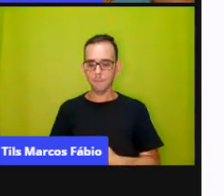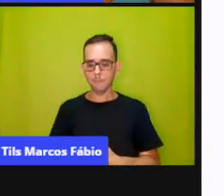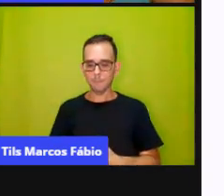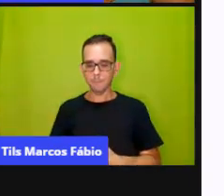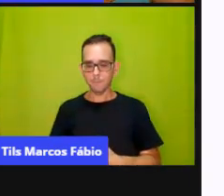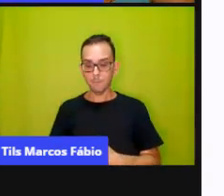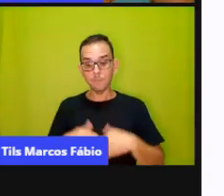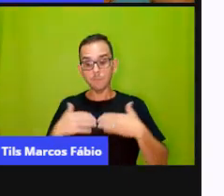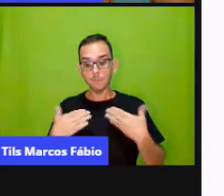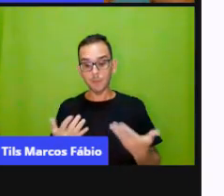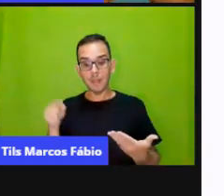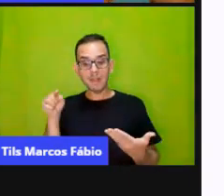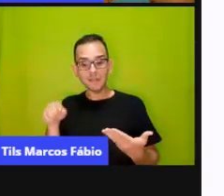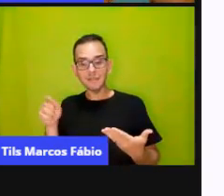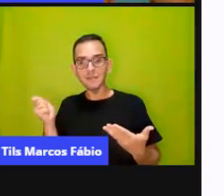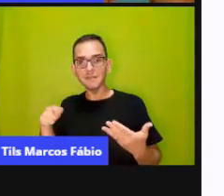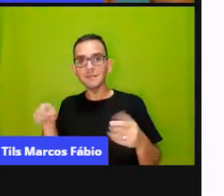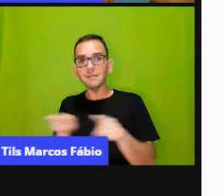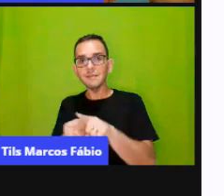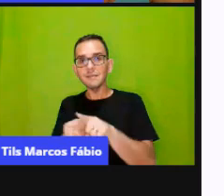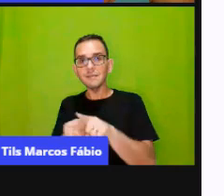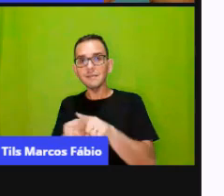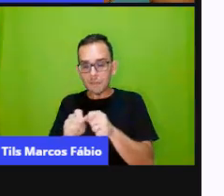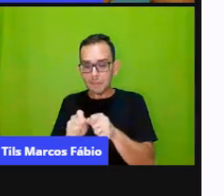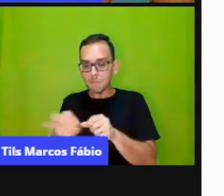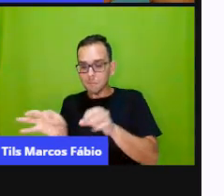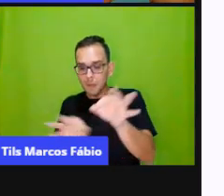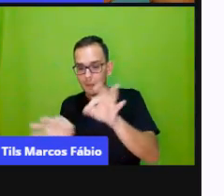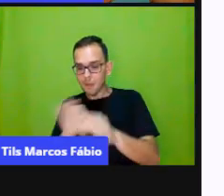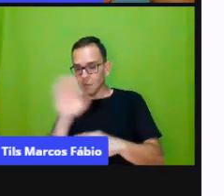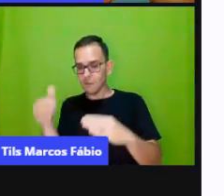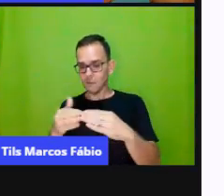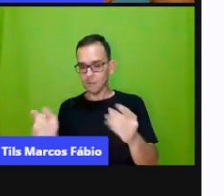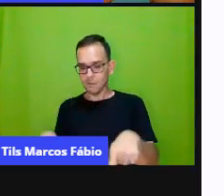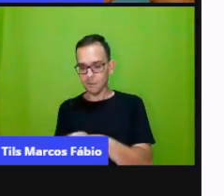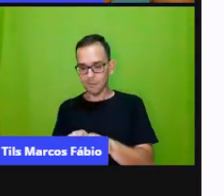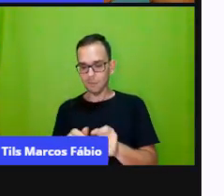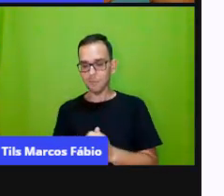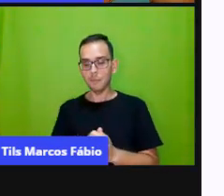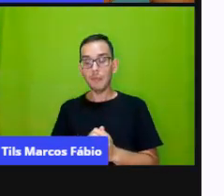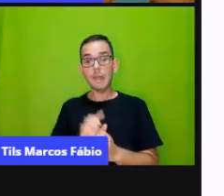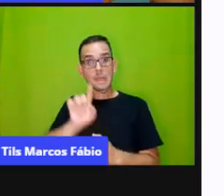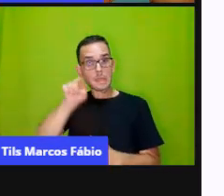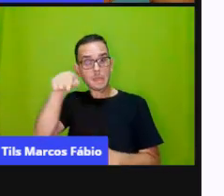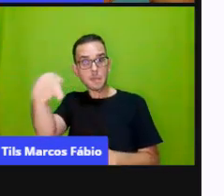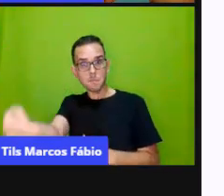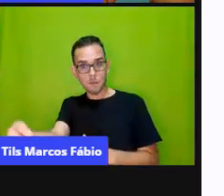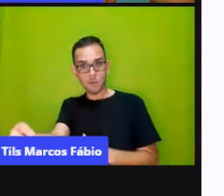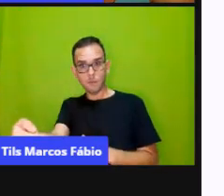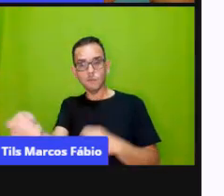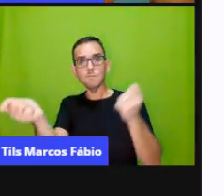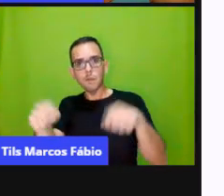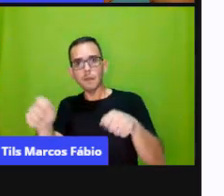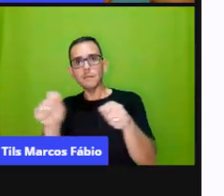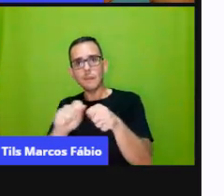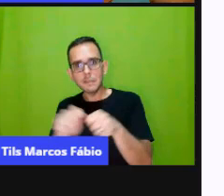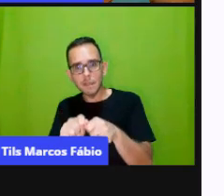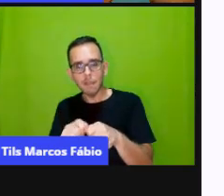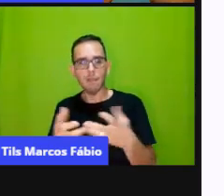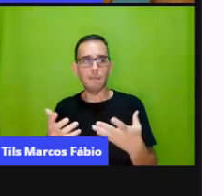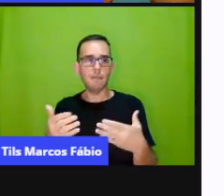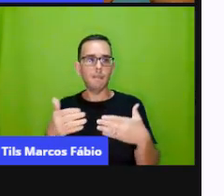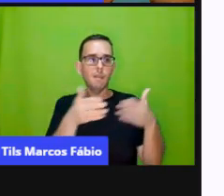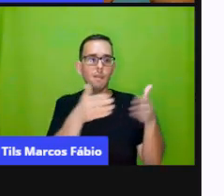Então, aqui a gente está fazendo movimentação. Próximo. E depois, esse trabalho pode ser feito durante